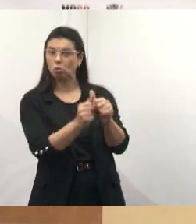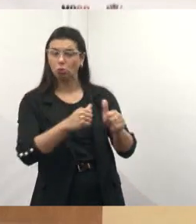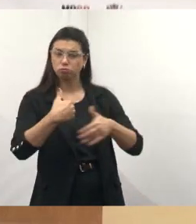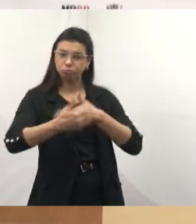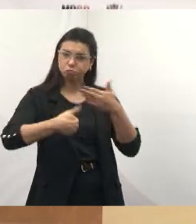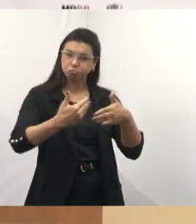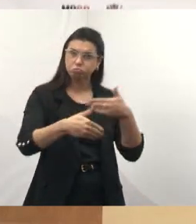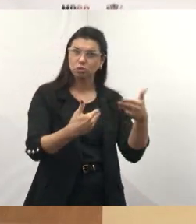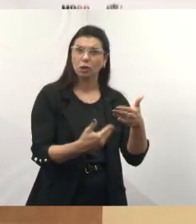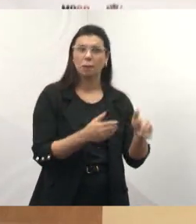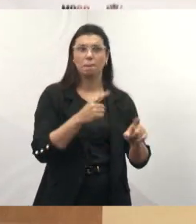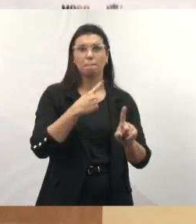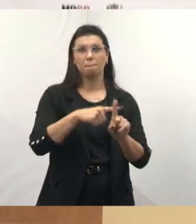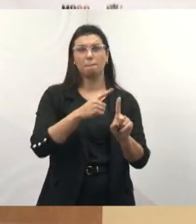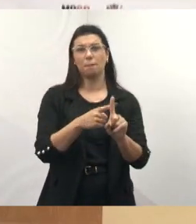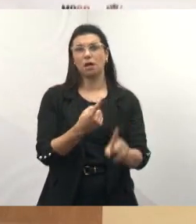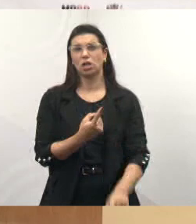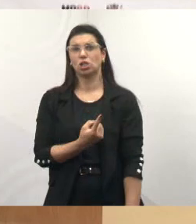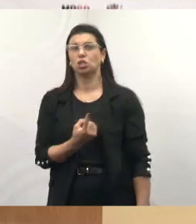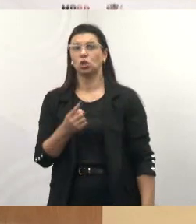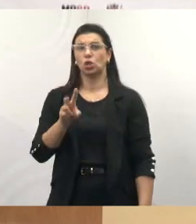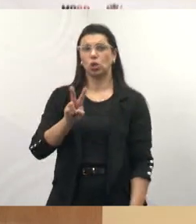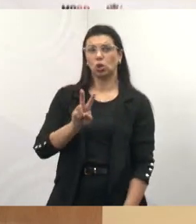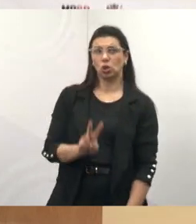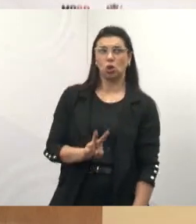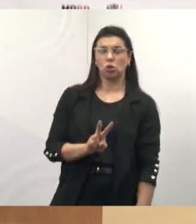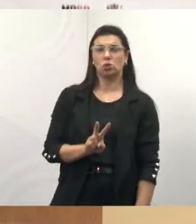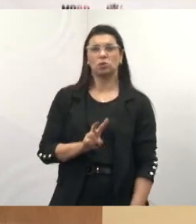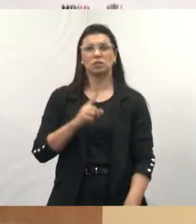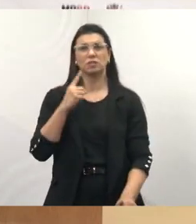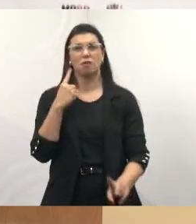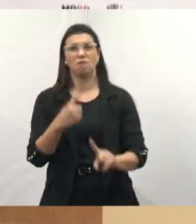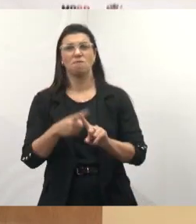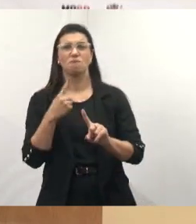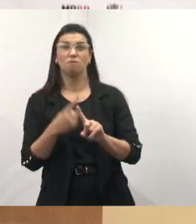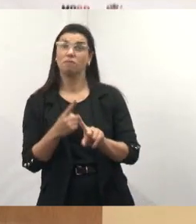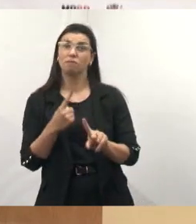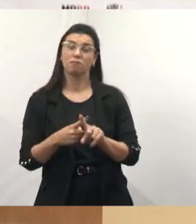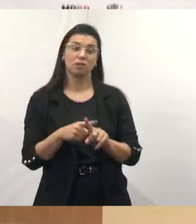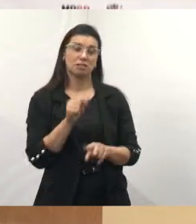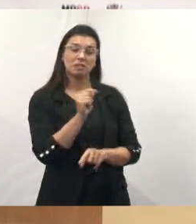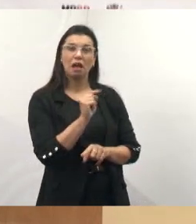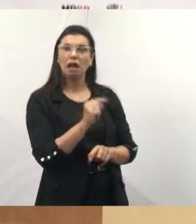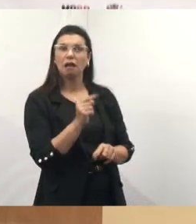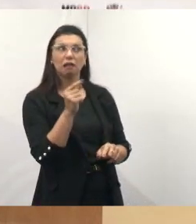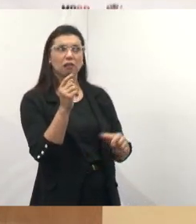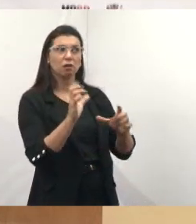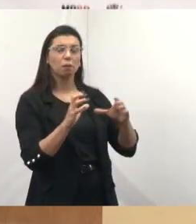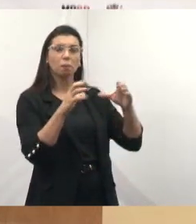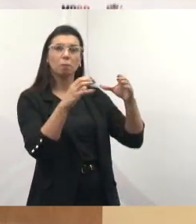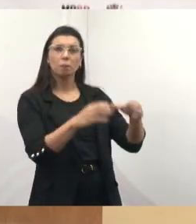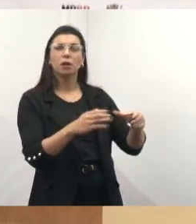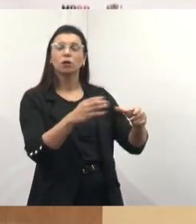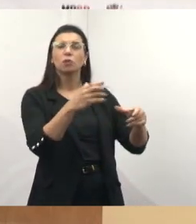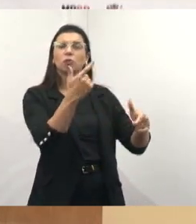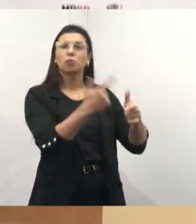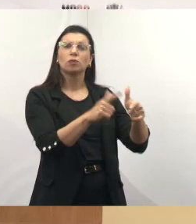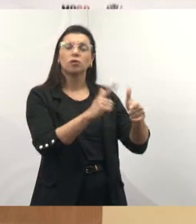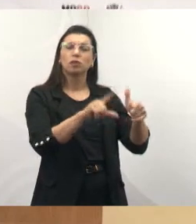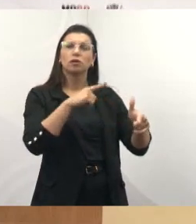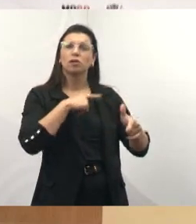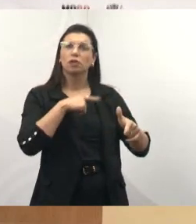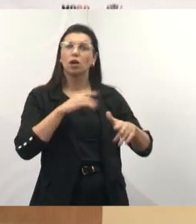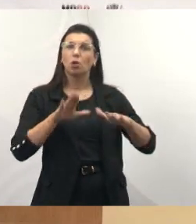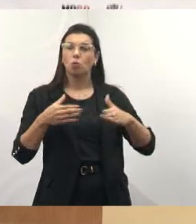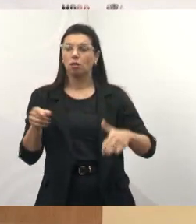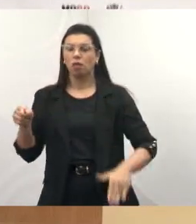vezes, né, para tratar de processos relacionados ao Jardim do Marquês. Porque quando ele entrou,